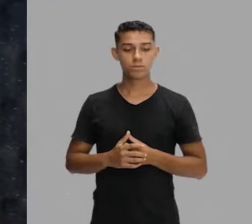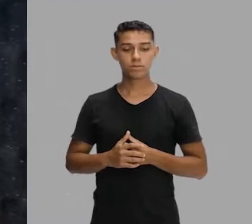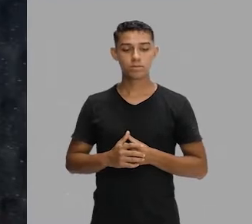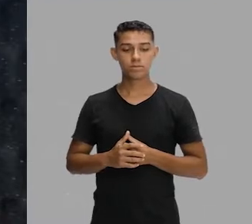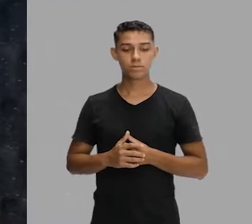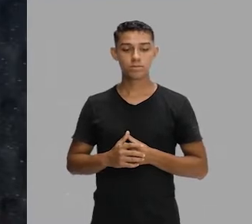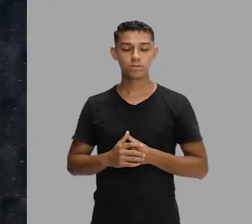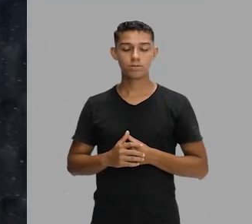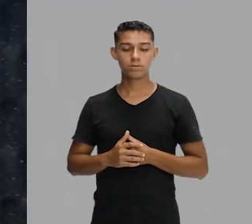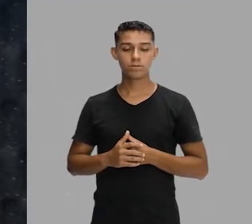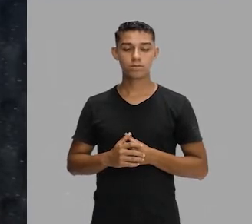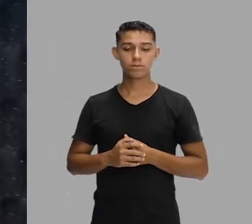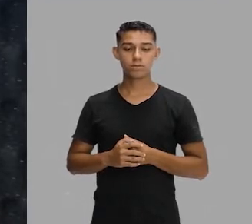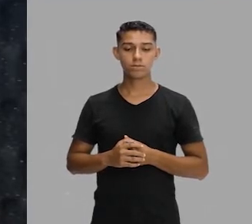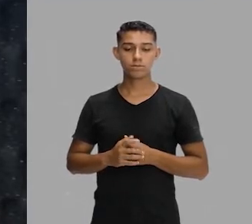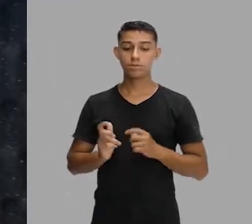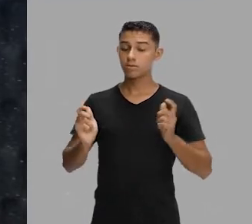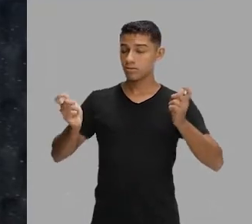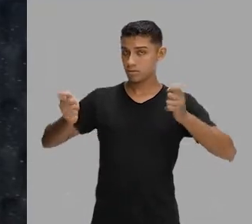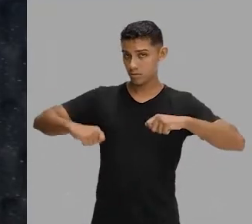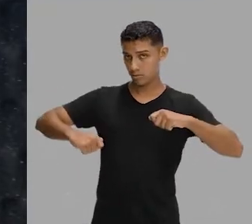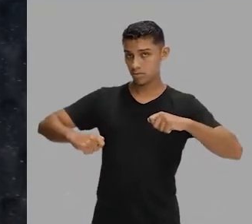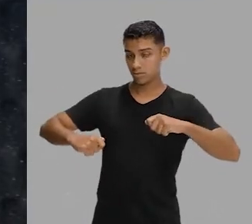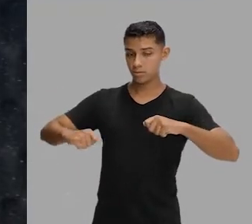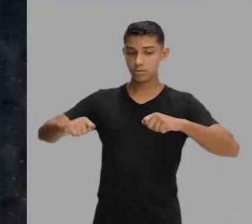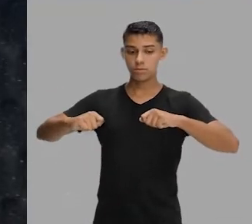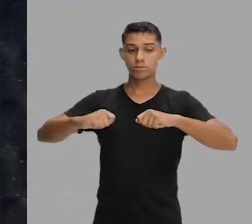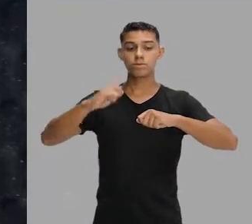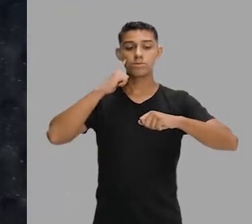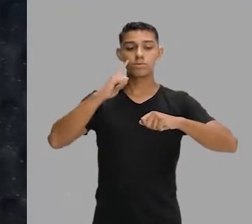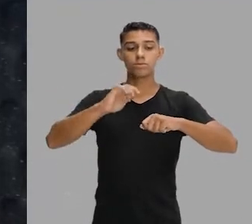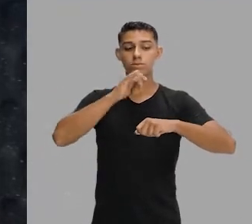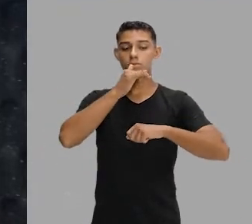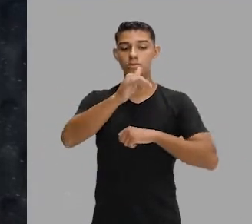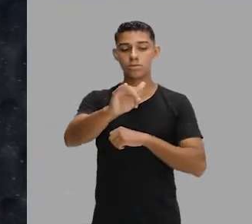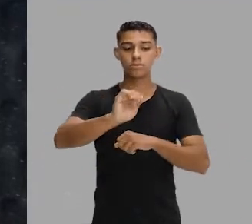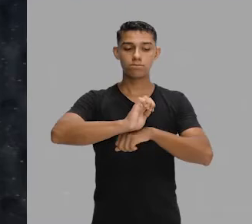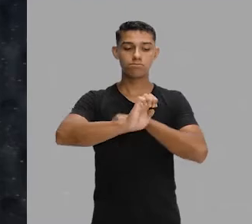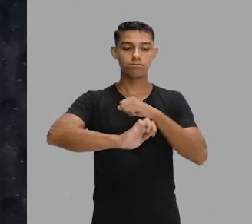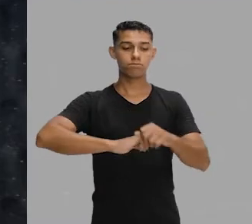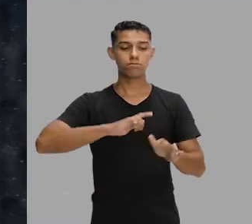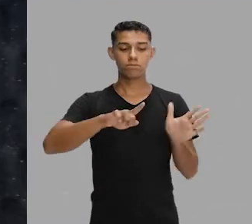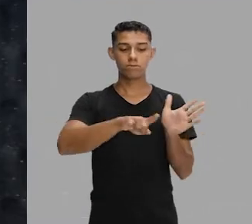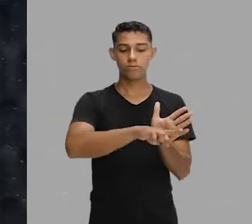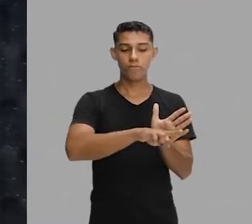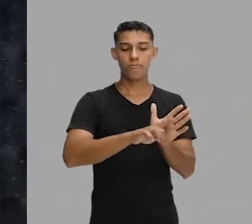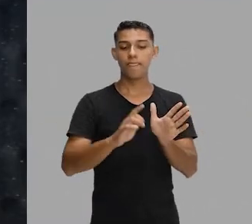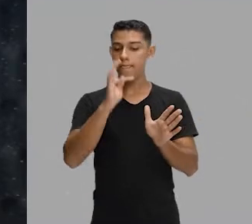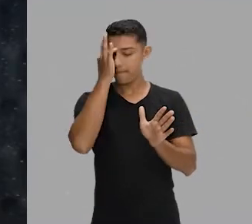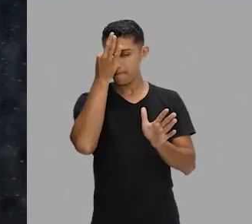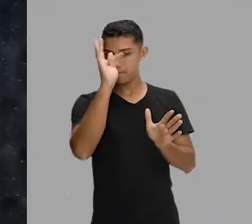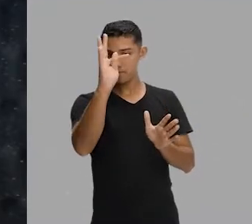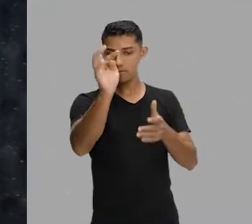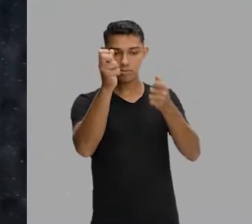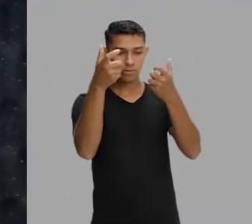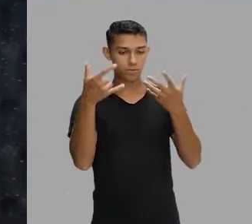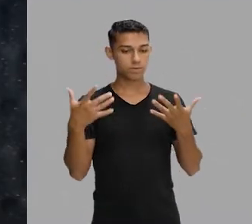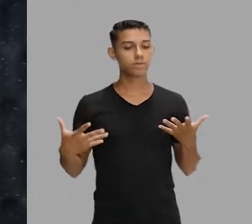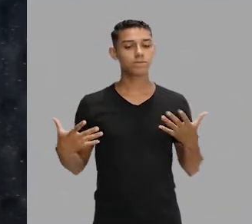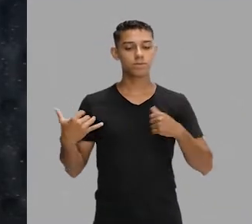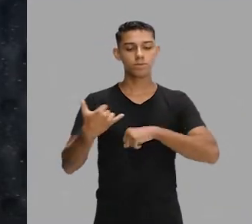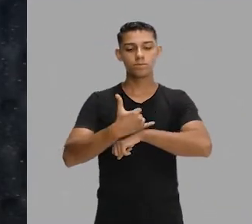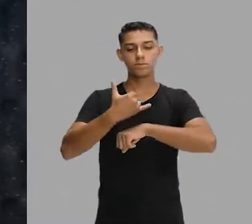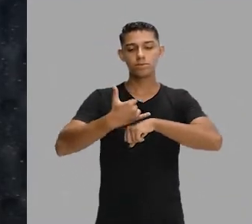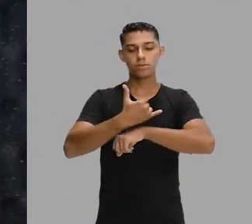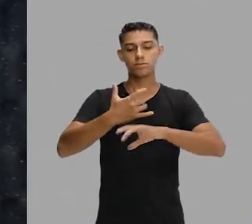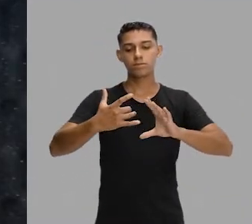nuvem eletrônica ou mar de elétrons. Então, a teoria que explica a formação das ligações